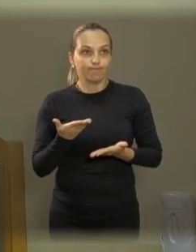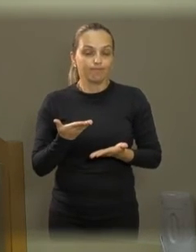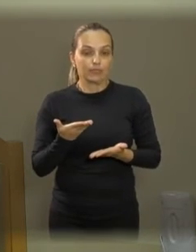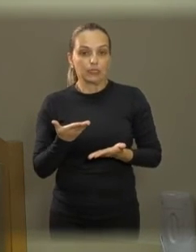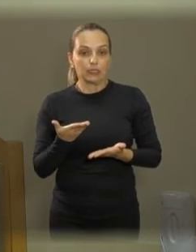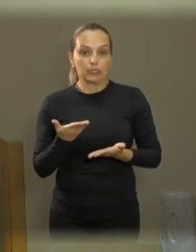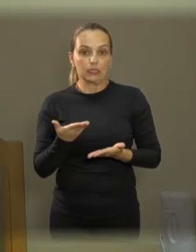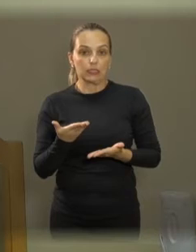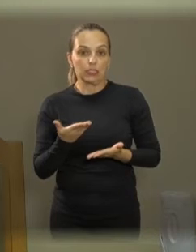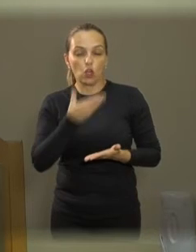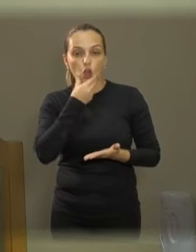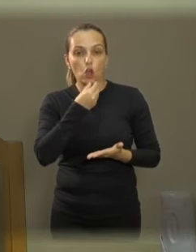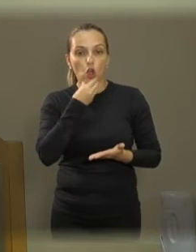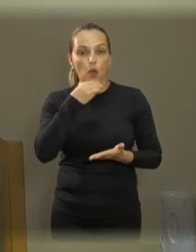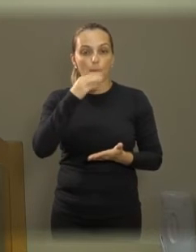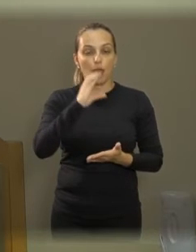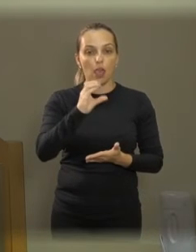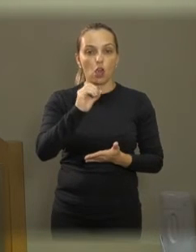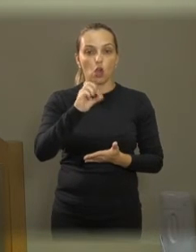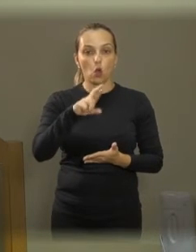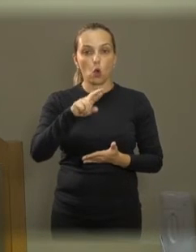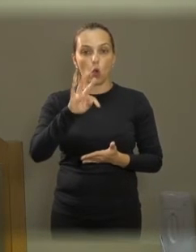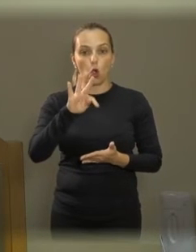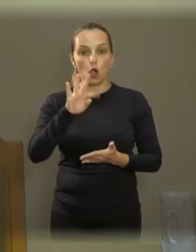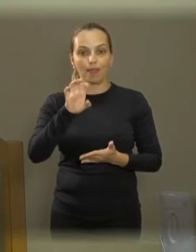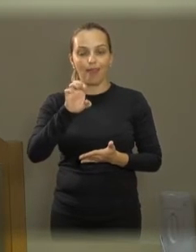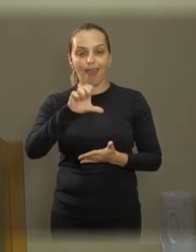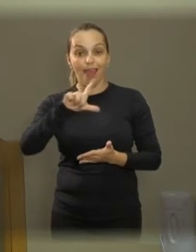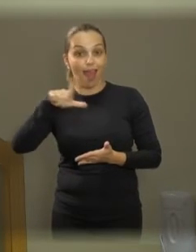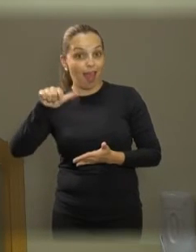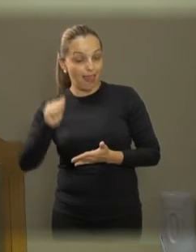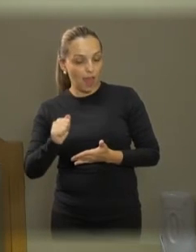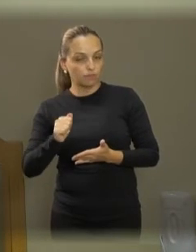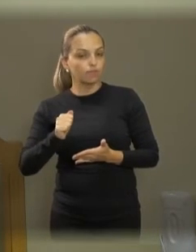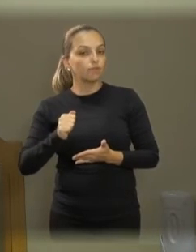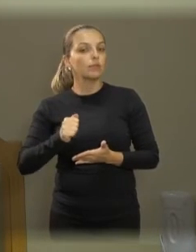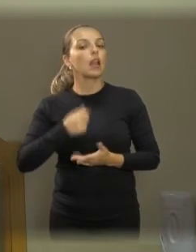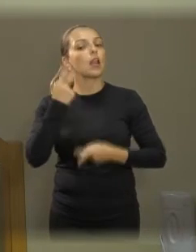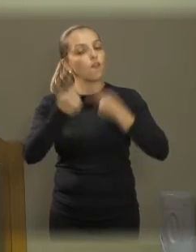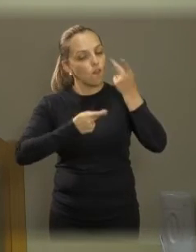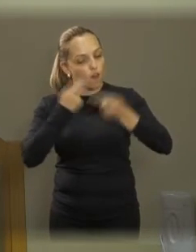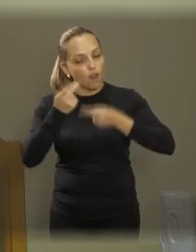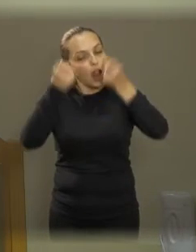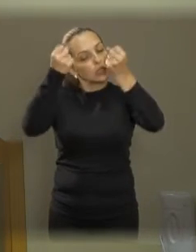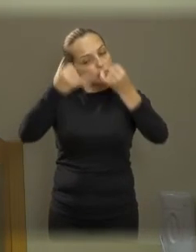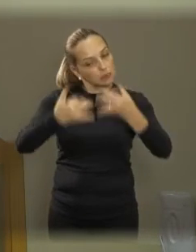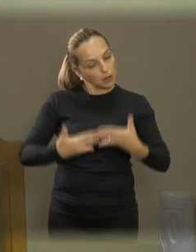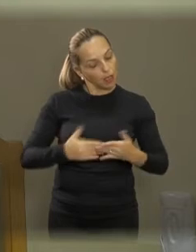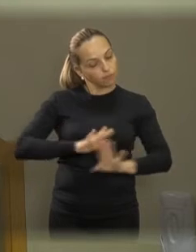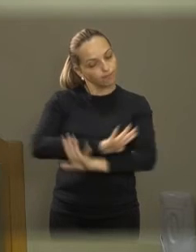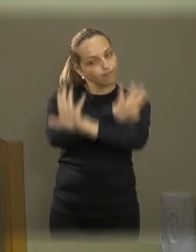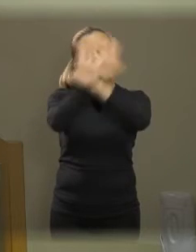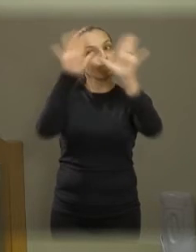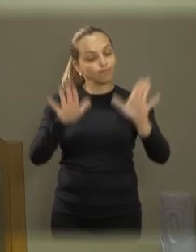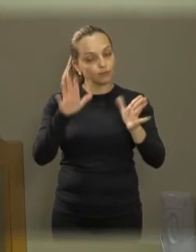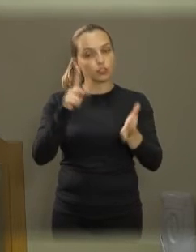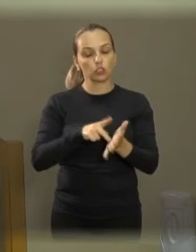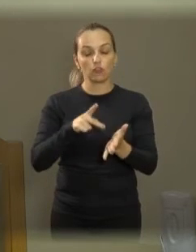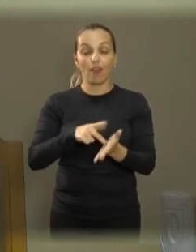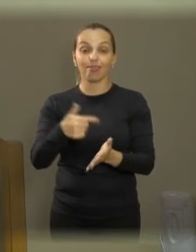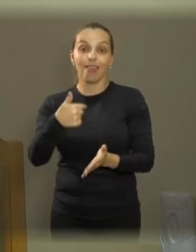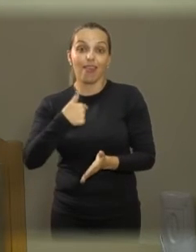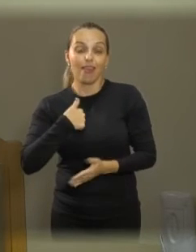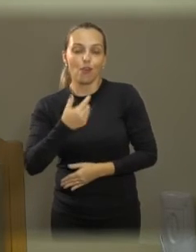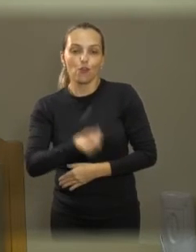Mário Sérgio Cortella, ele vai dizer isso de forma clara, muito clara. E é a realidade, eu vivi